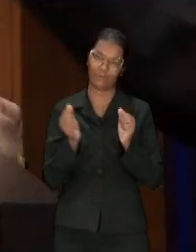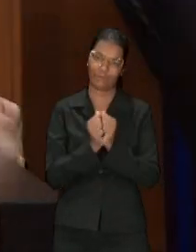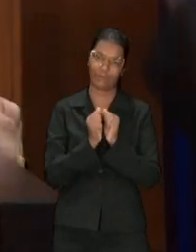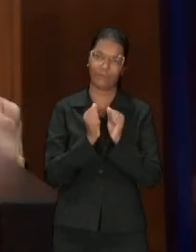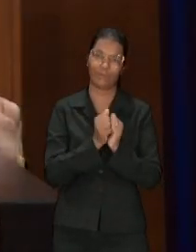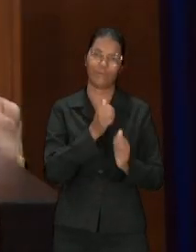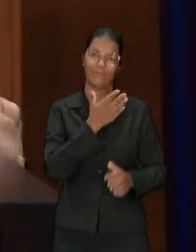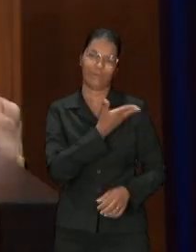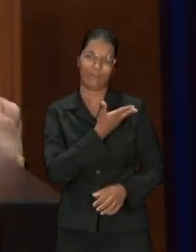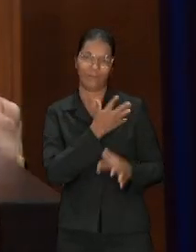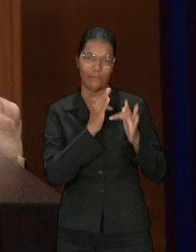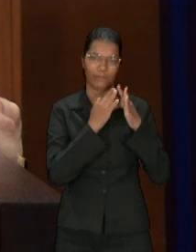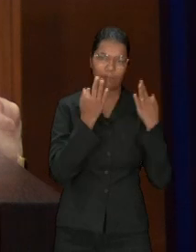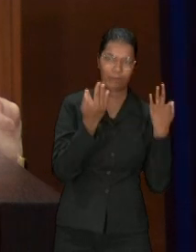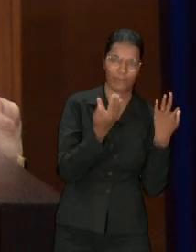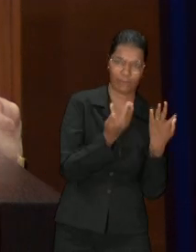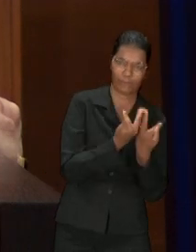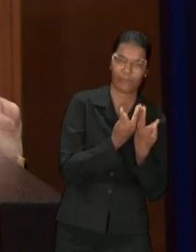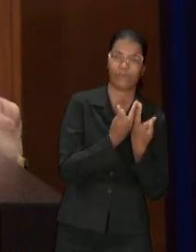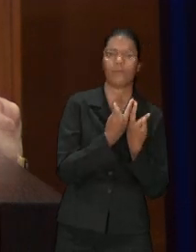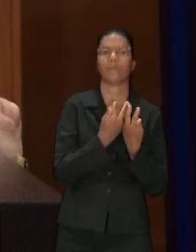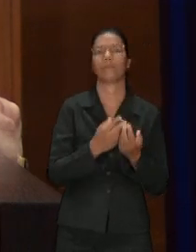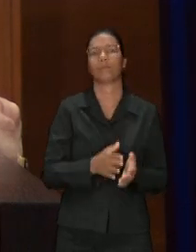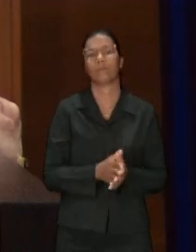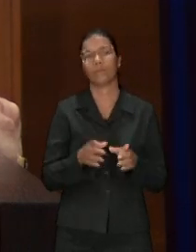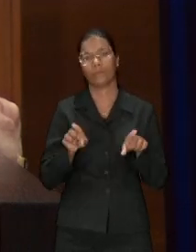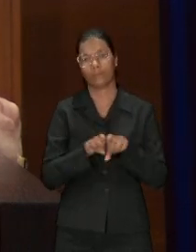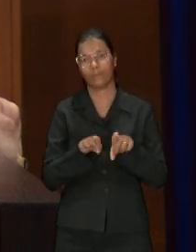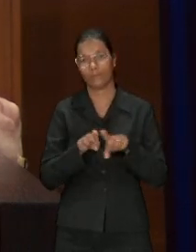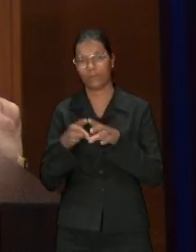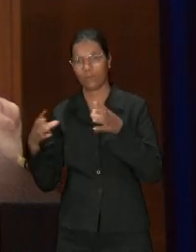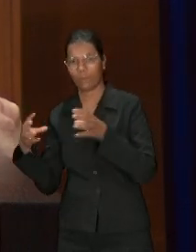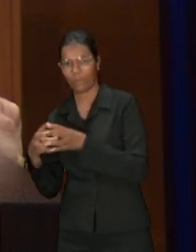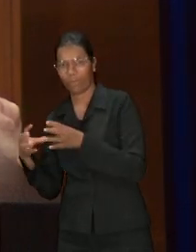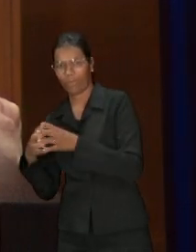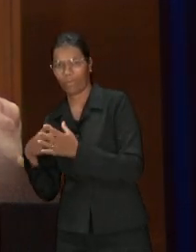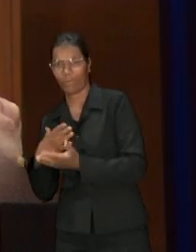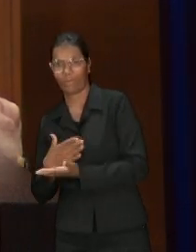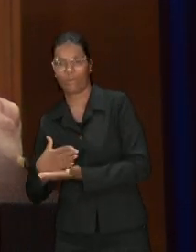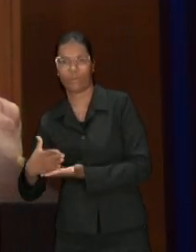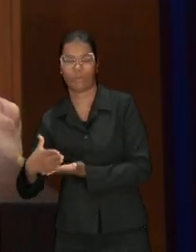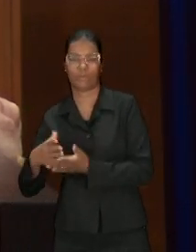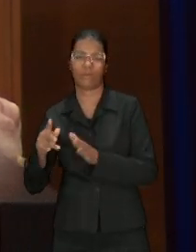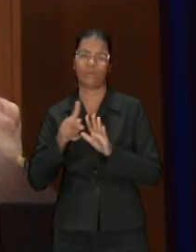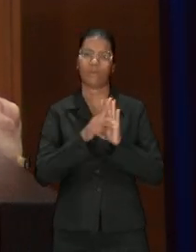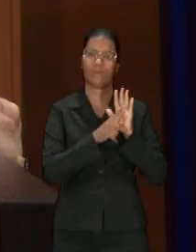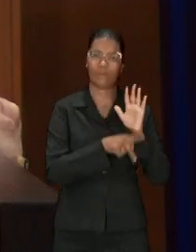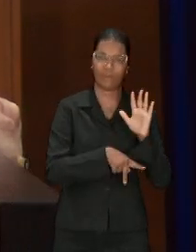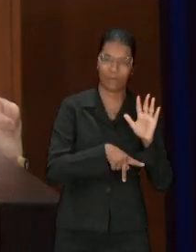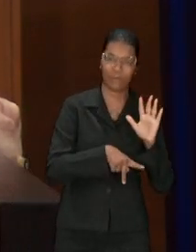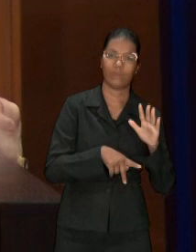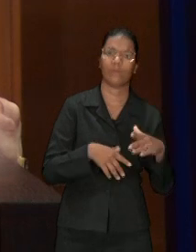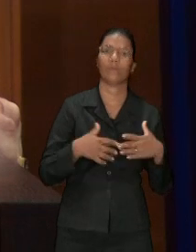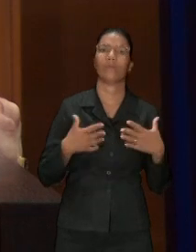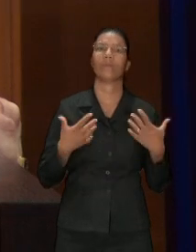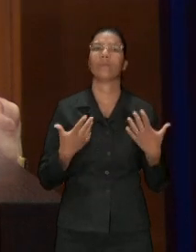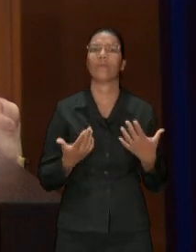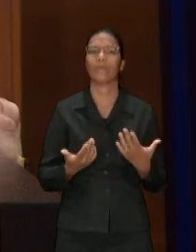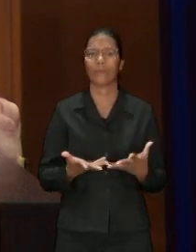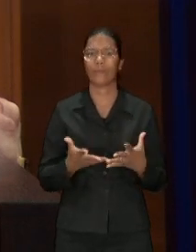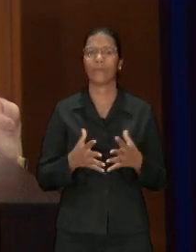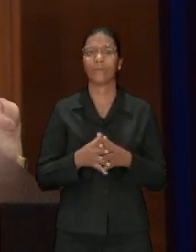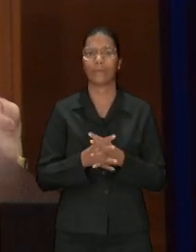familiares, os colaboradores desse projeto incrível que a gente inaugurou recentemente, o Instituto Mato Grossense de Autismo, uma casa